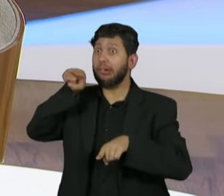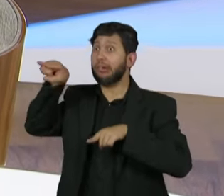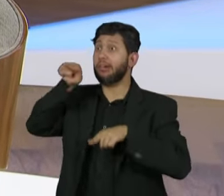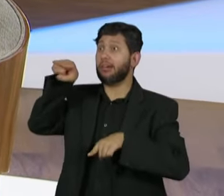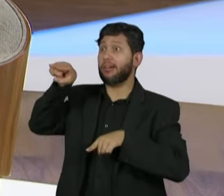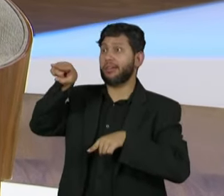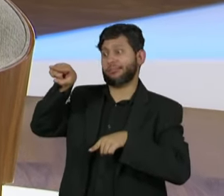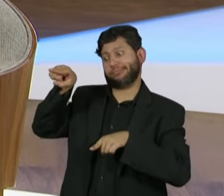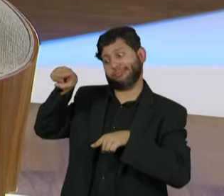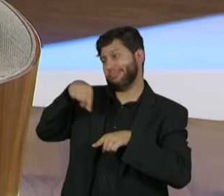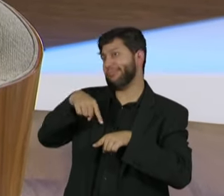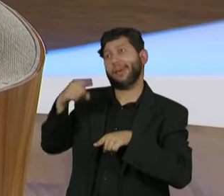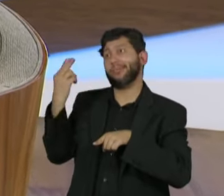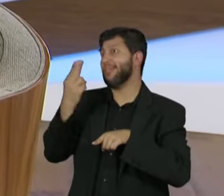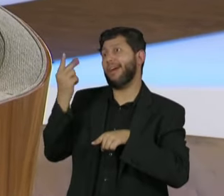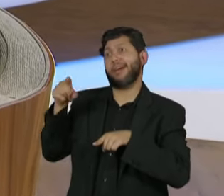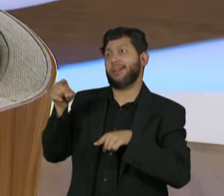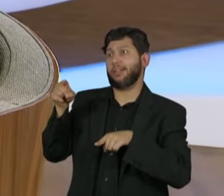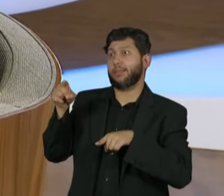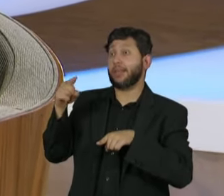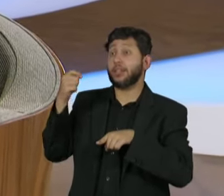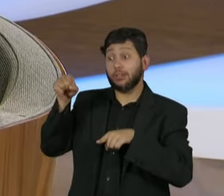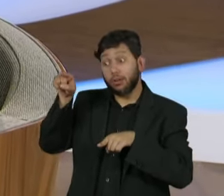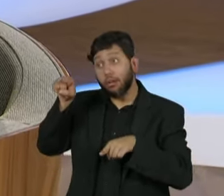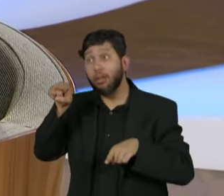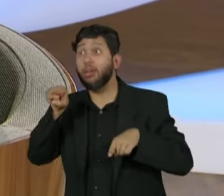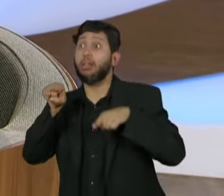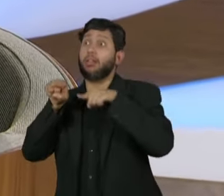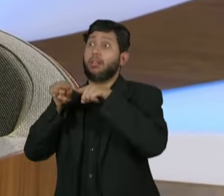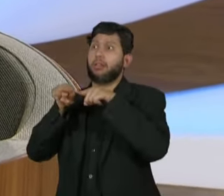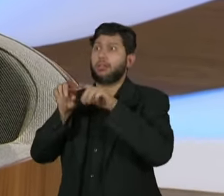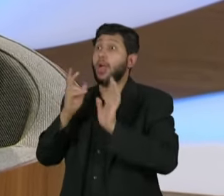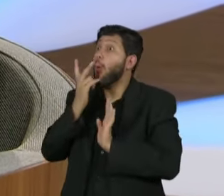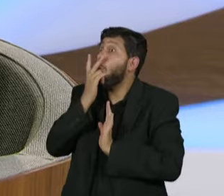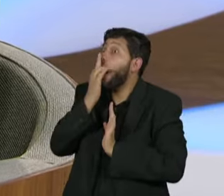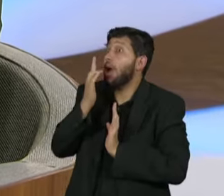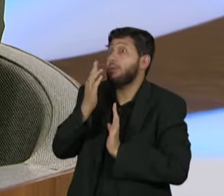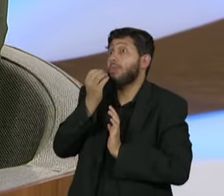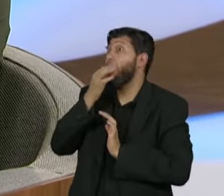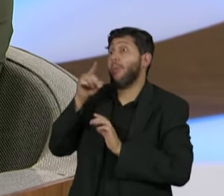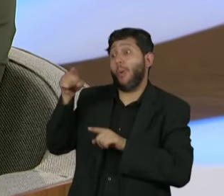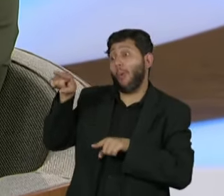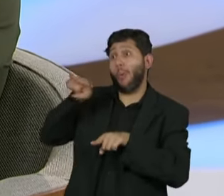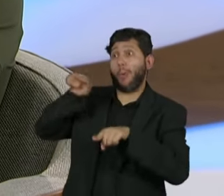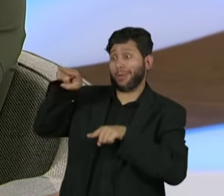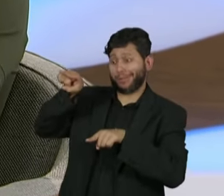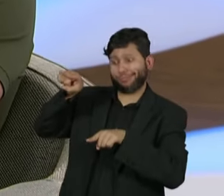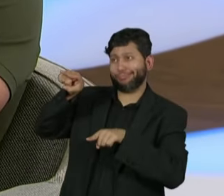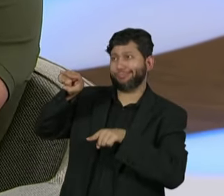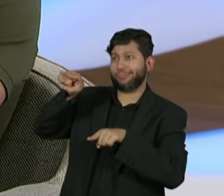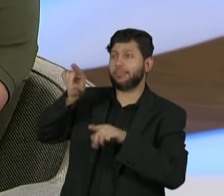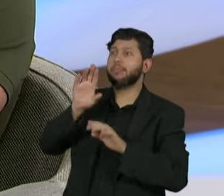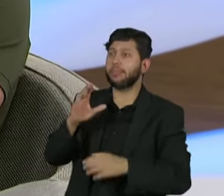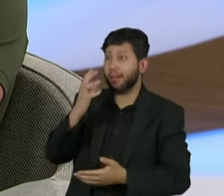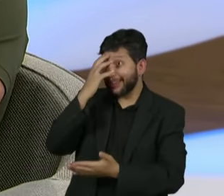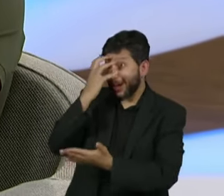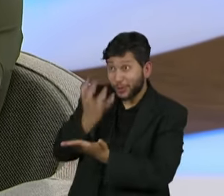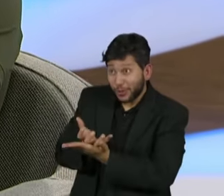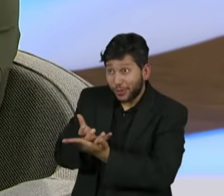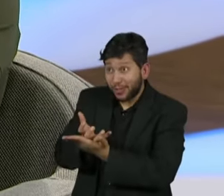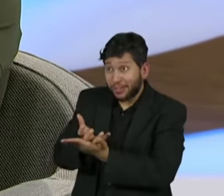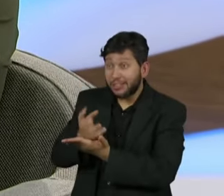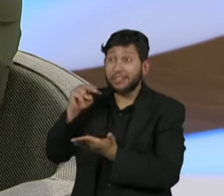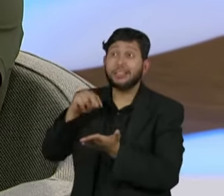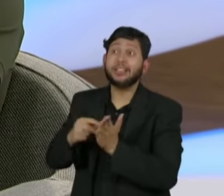devesse fazer isso eu não tô dizendo se a gente deveria fazer ou não eu tô dizendo talvez a gente não devesse fazer isso mas veja Inteligência Artificial não acaba